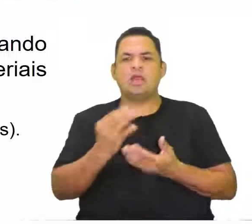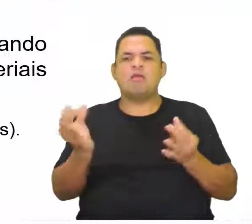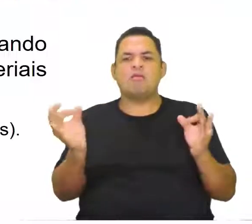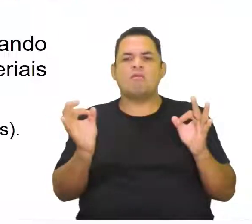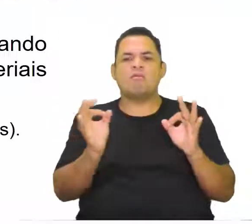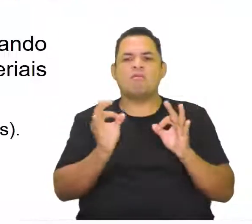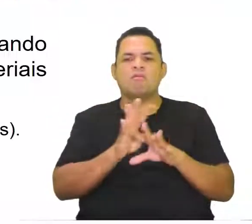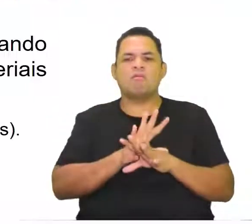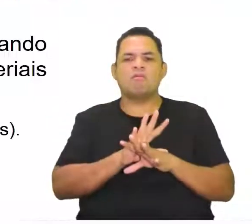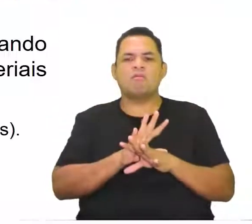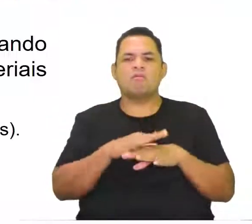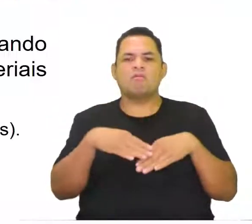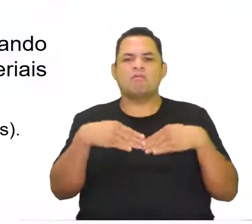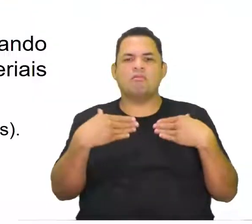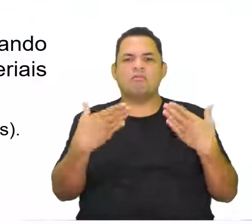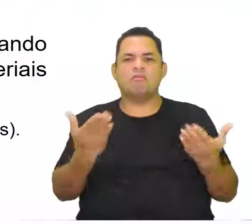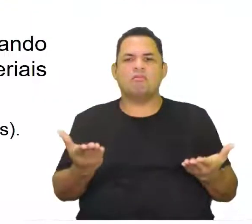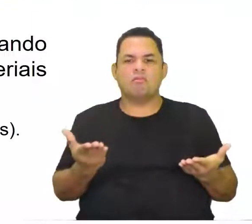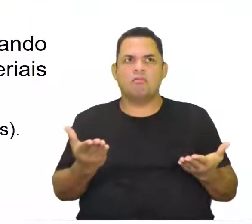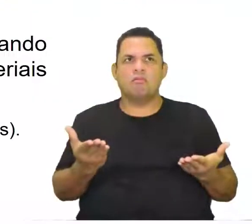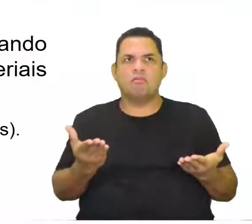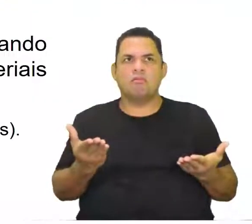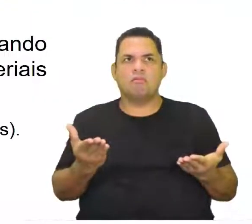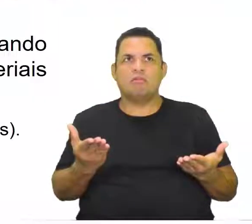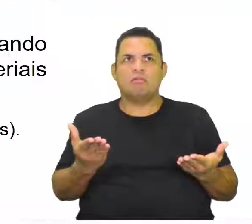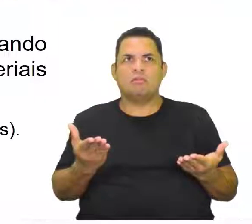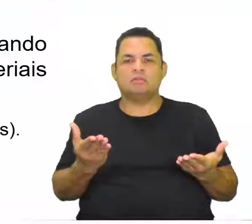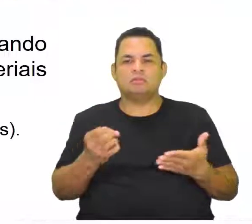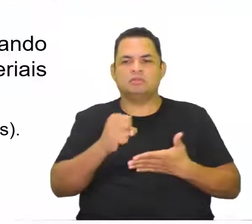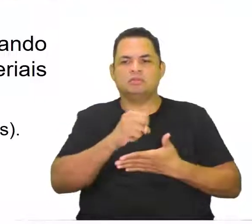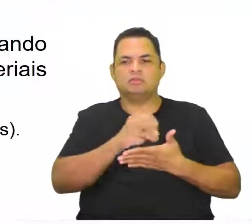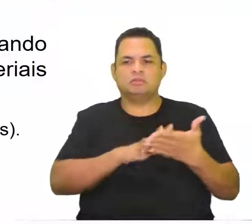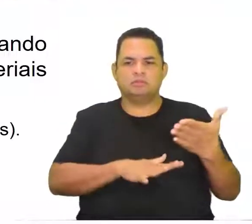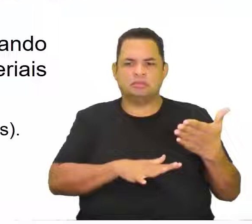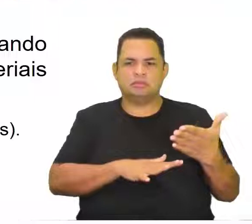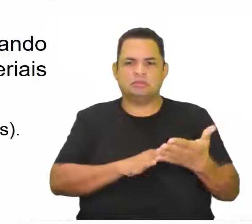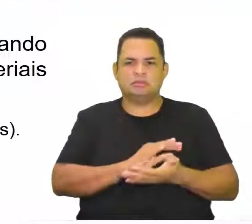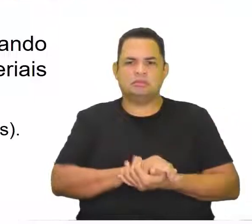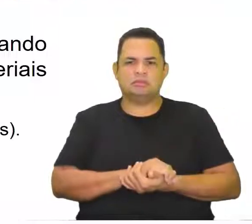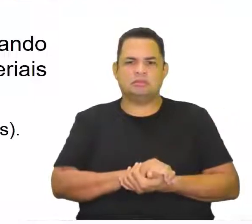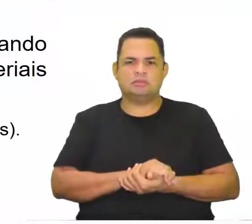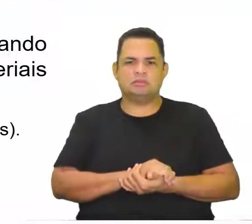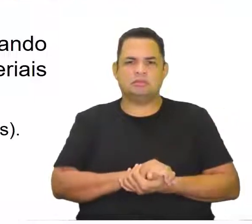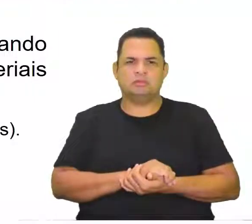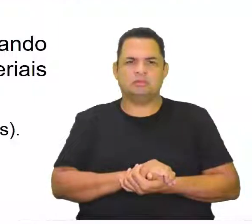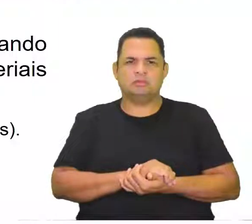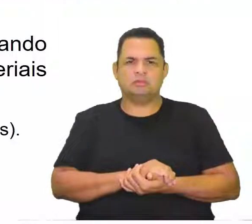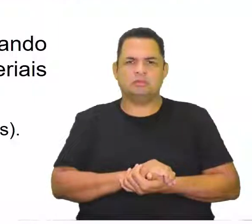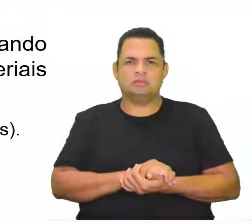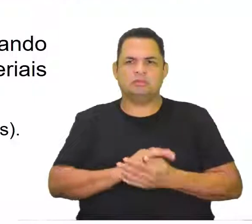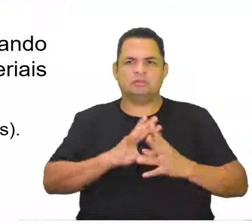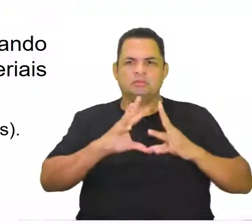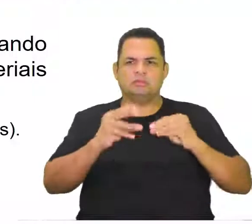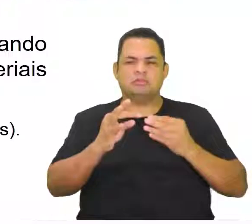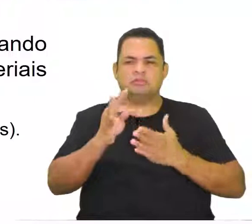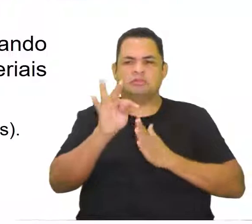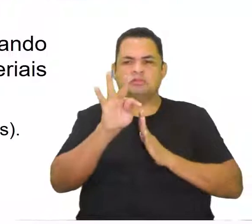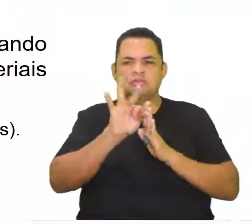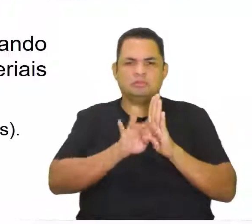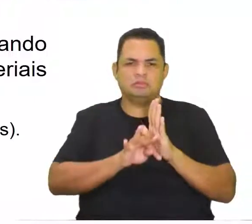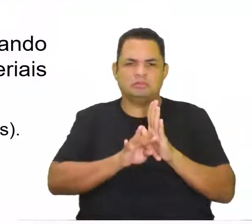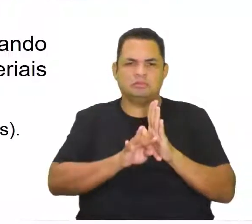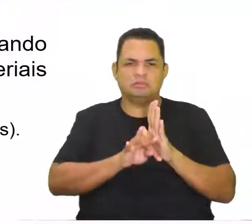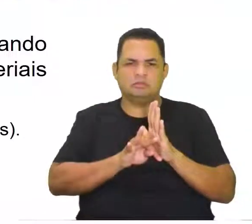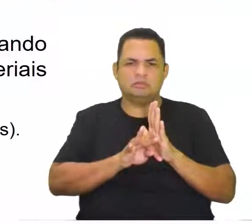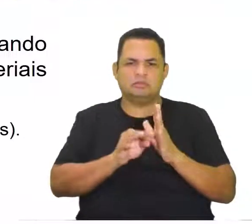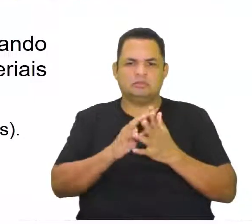de que? Aí vem as alternativas. Todo o texto, ele está falando